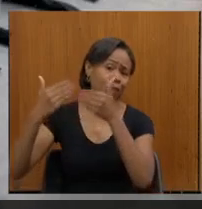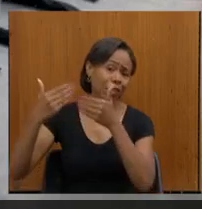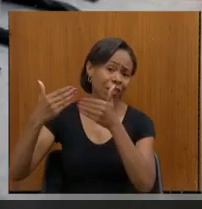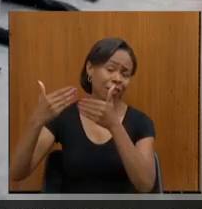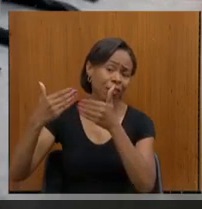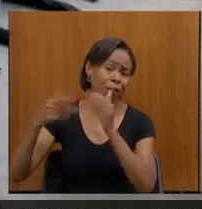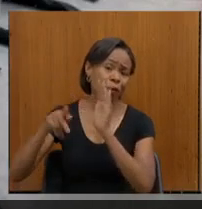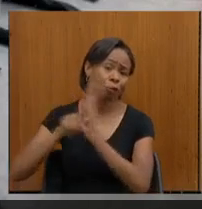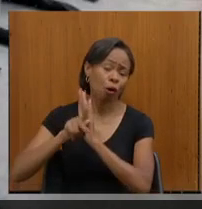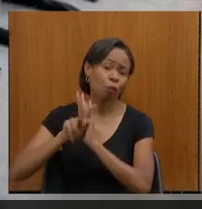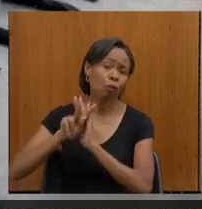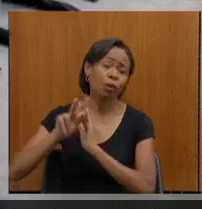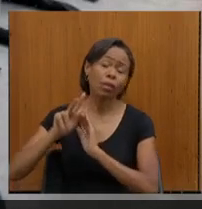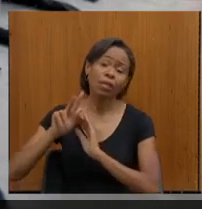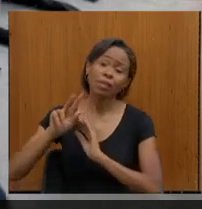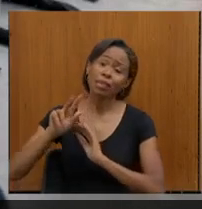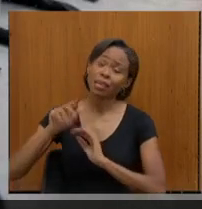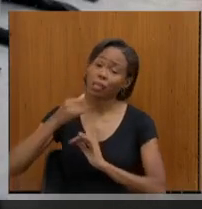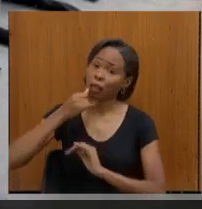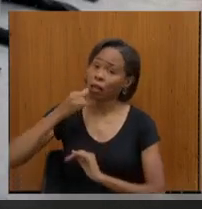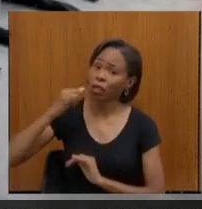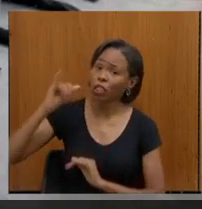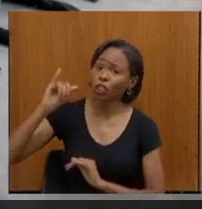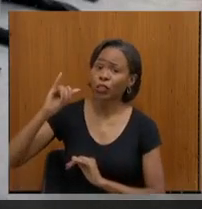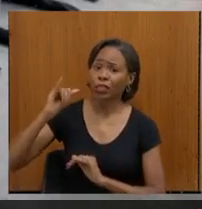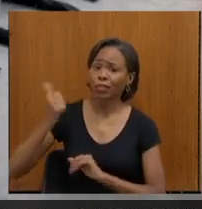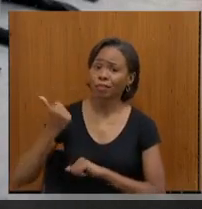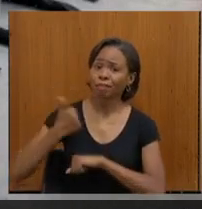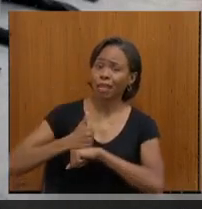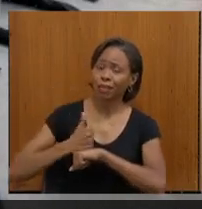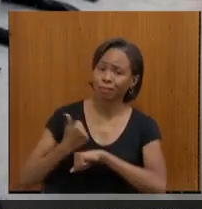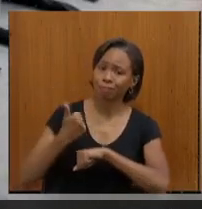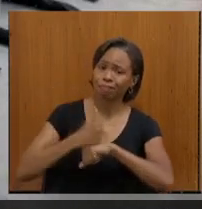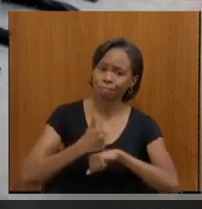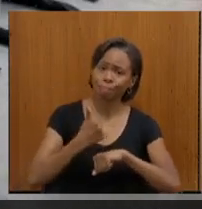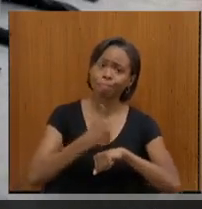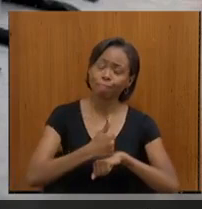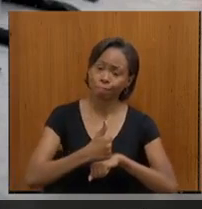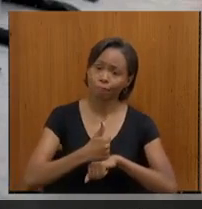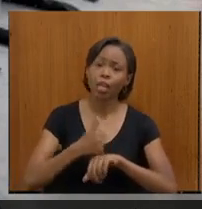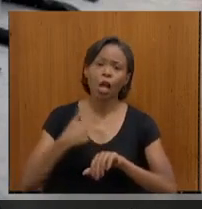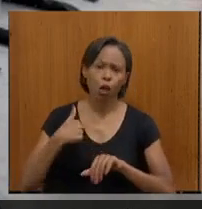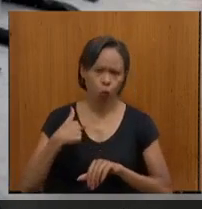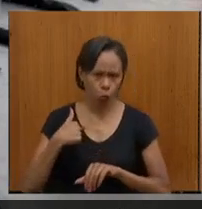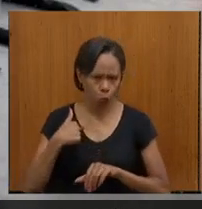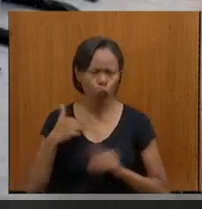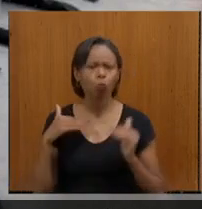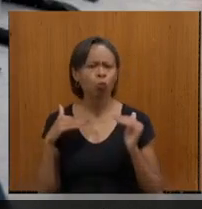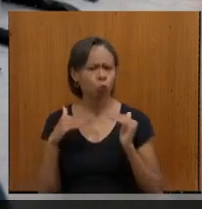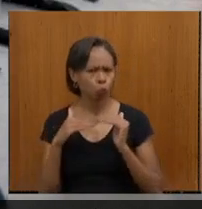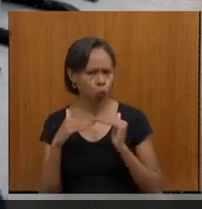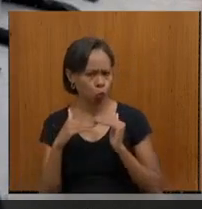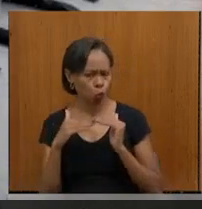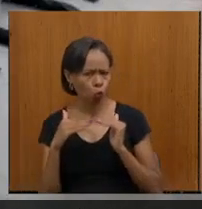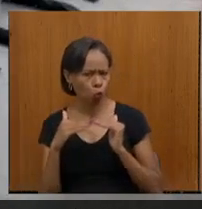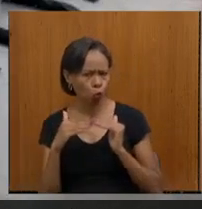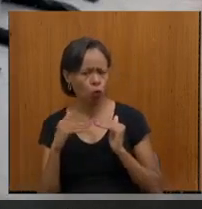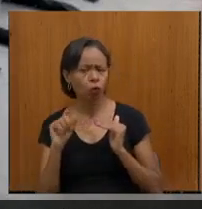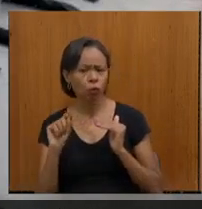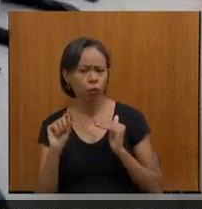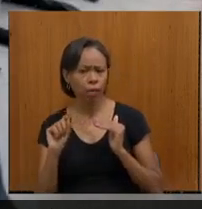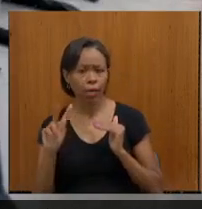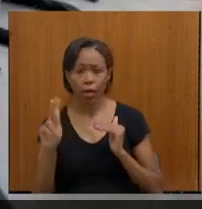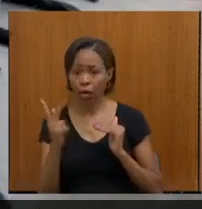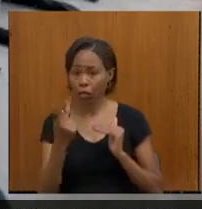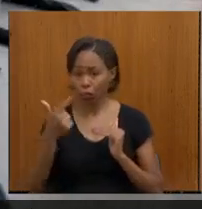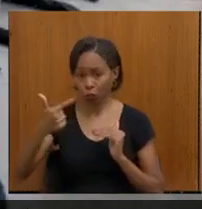renováveis então totalmente Concordo totalmente que o crescimento da energia do